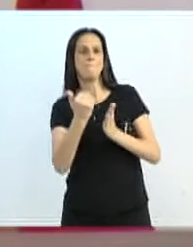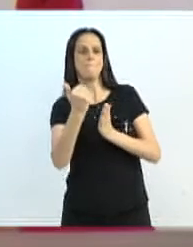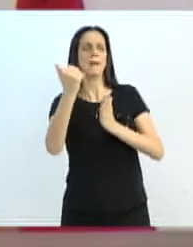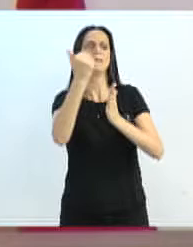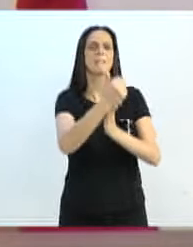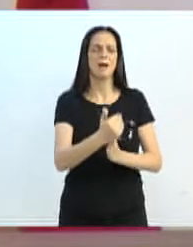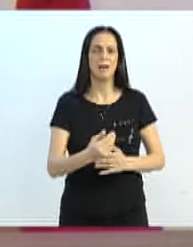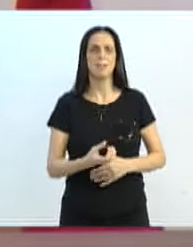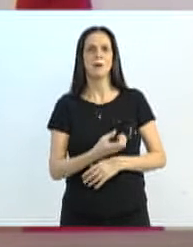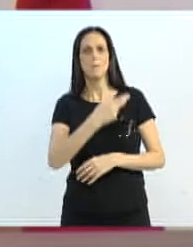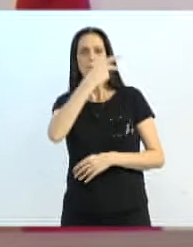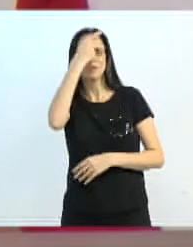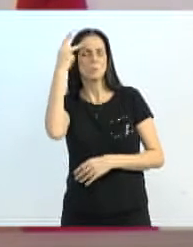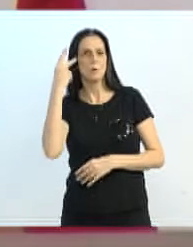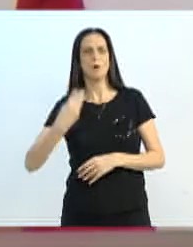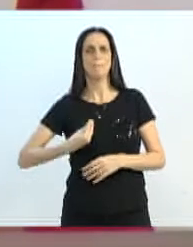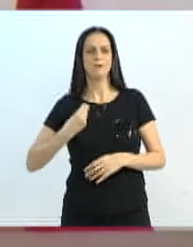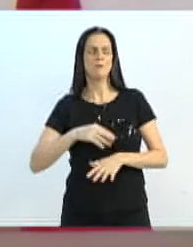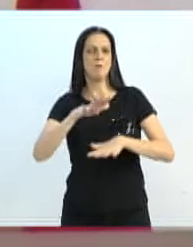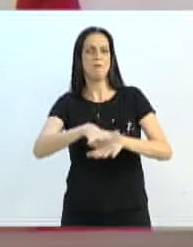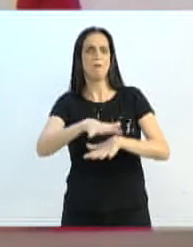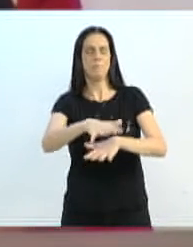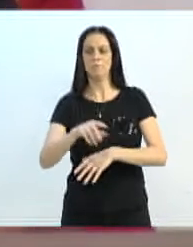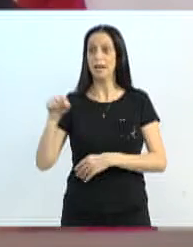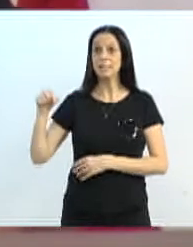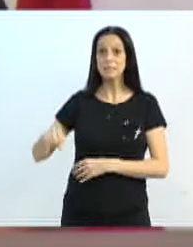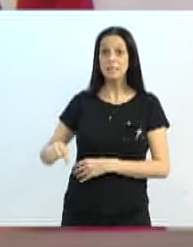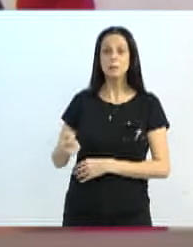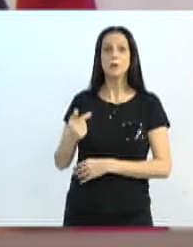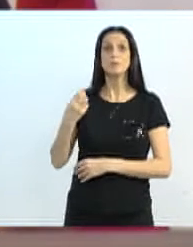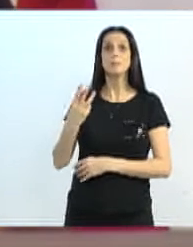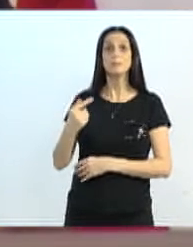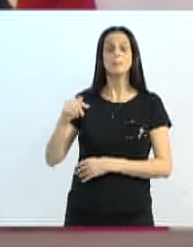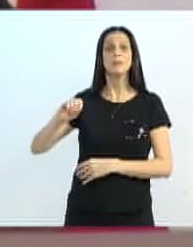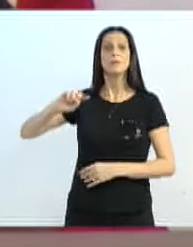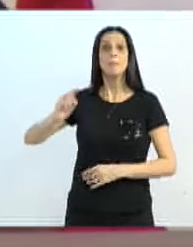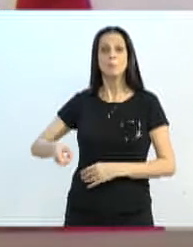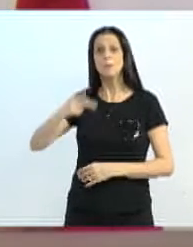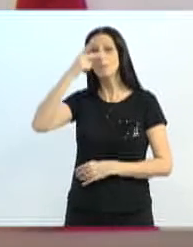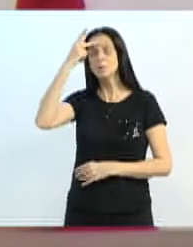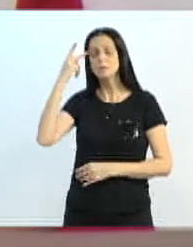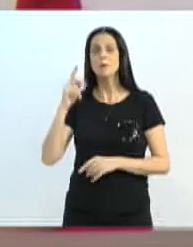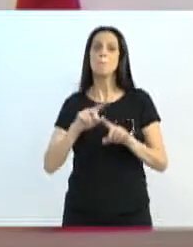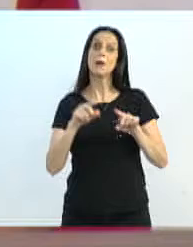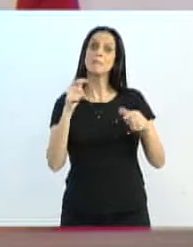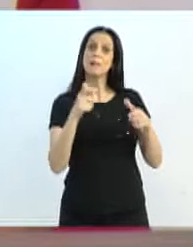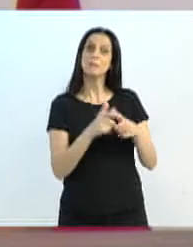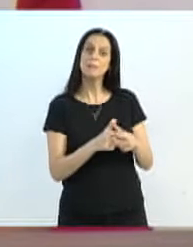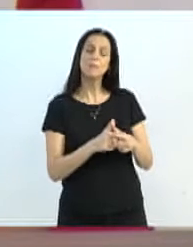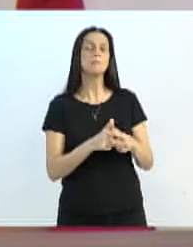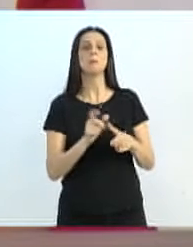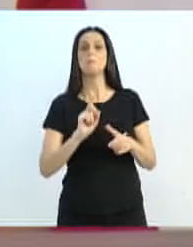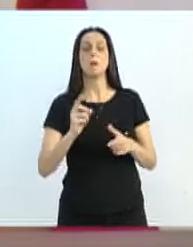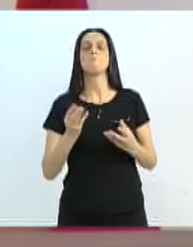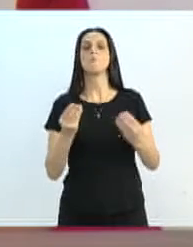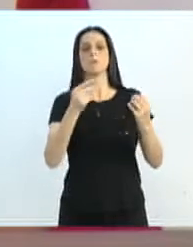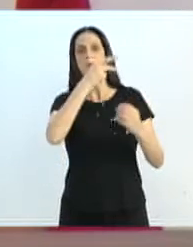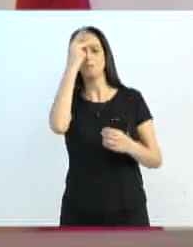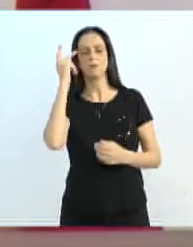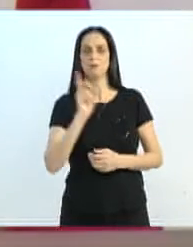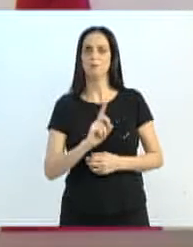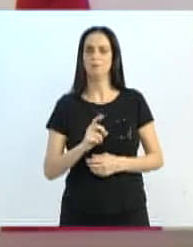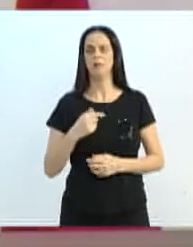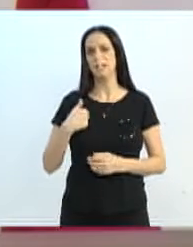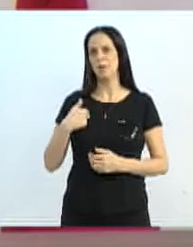das expectativas. Uma cidade com quase 370 mil habitantes. E assim foi Brasil afora. E deixo aqui bem claro, não sou